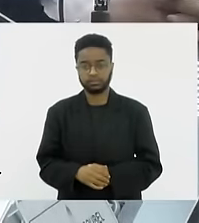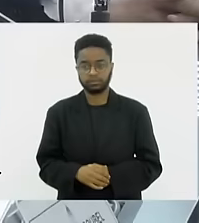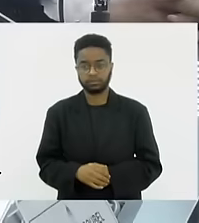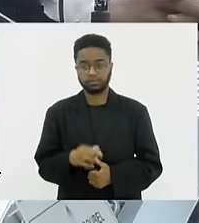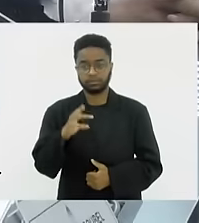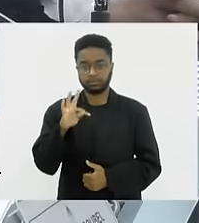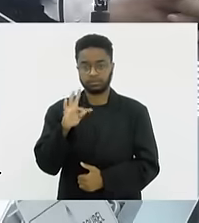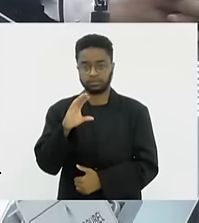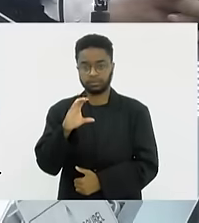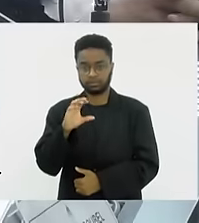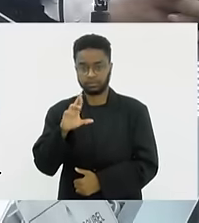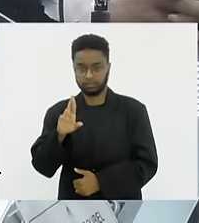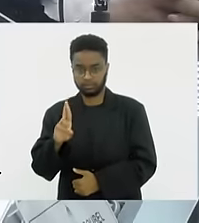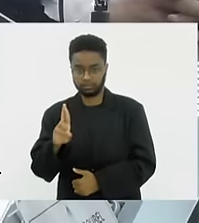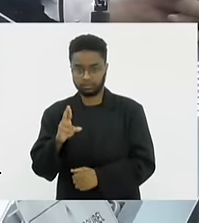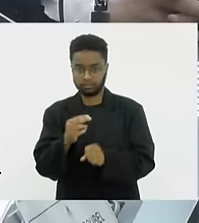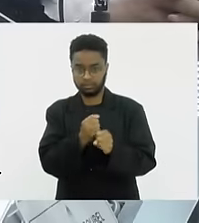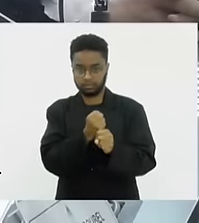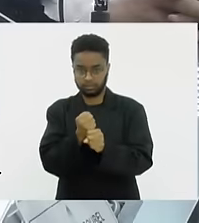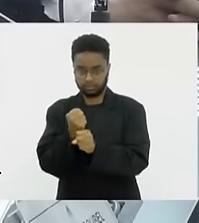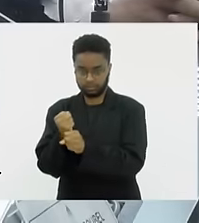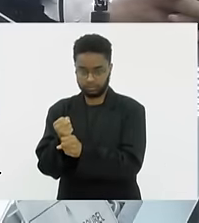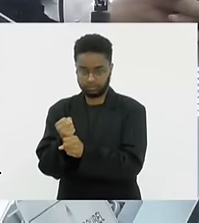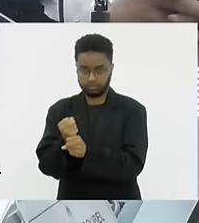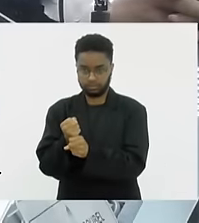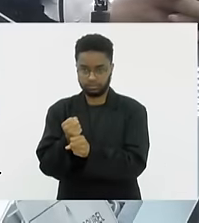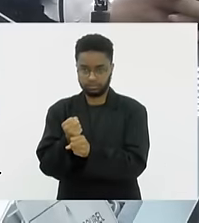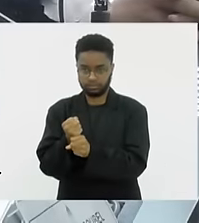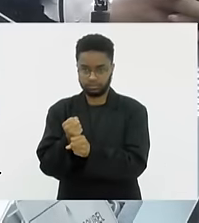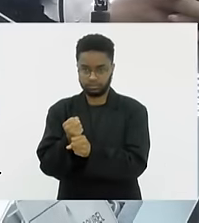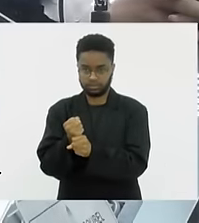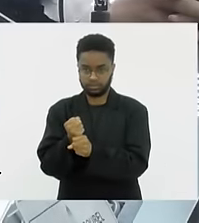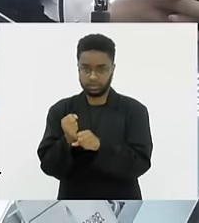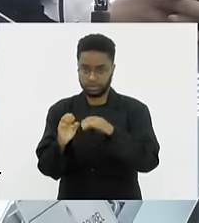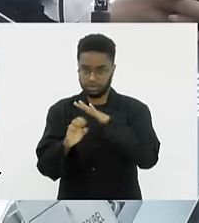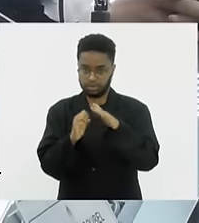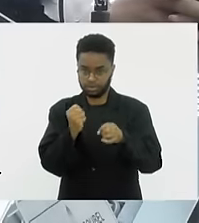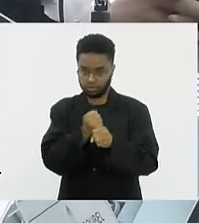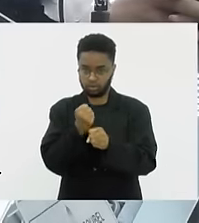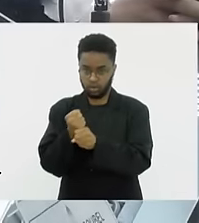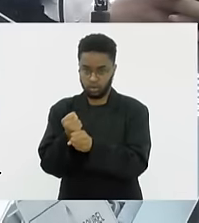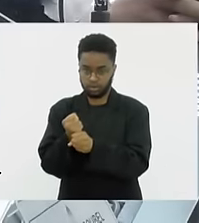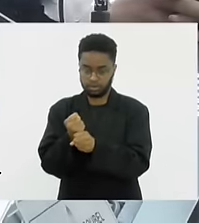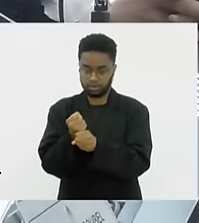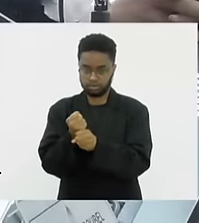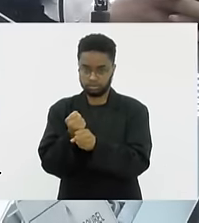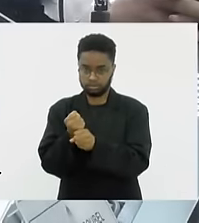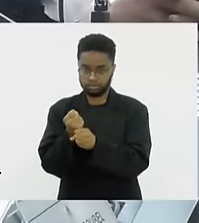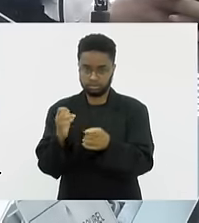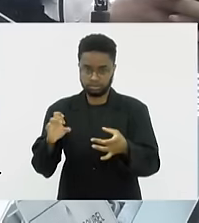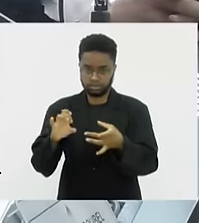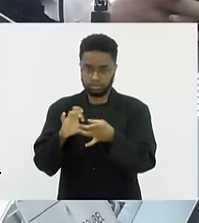TCR Construtora, uma construtora integrando um consórcio para